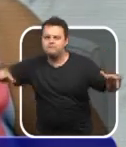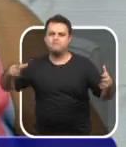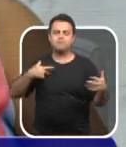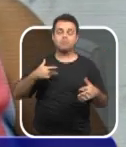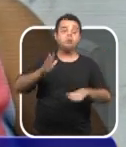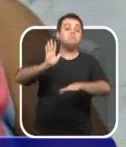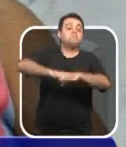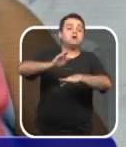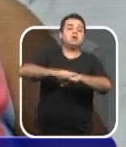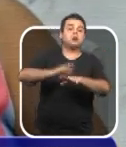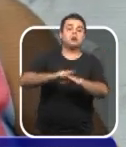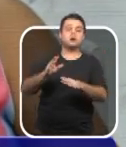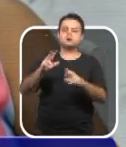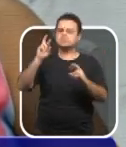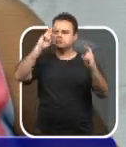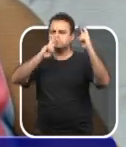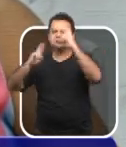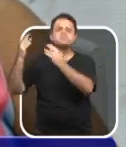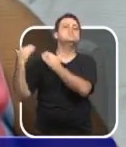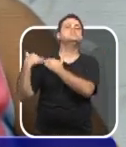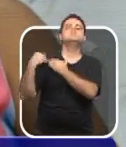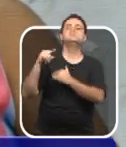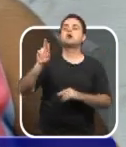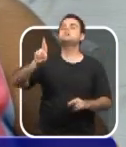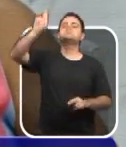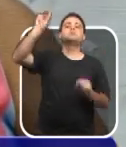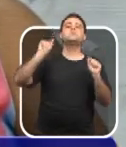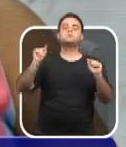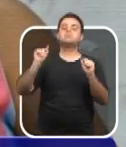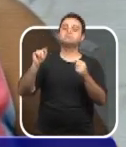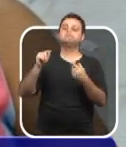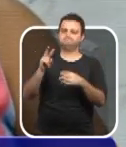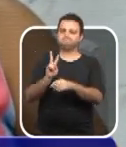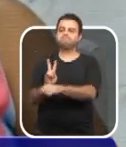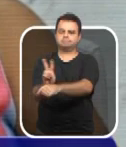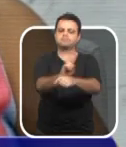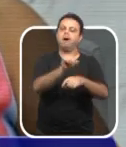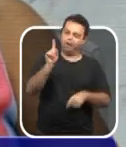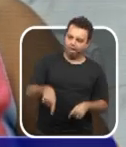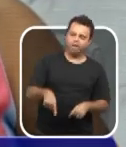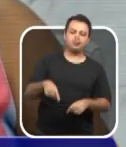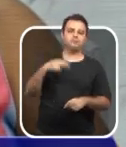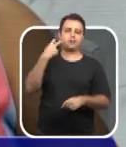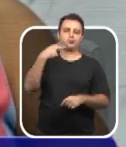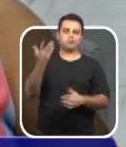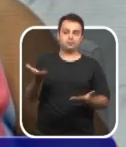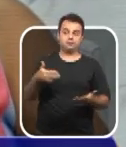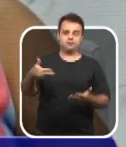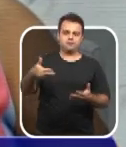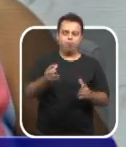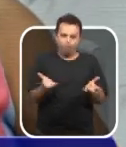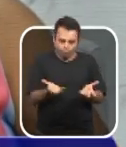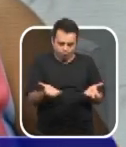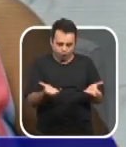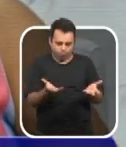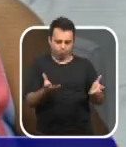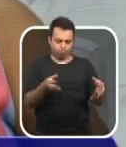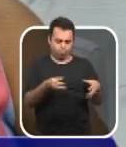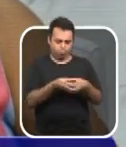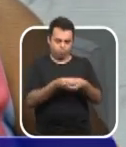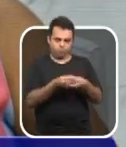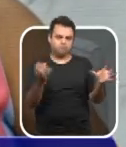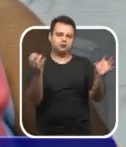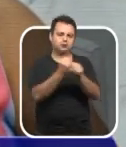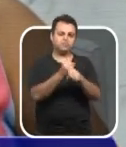fiscalizador é o vereador. Então, hoje nós estamos com 17, 2025 seremos 23. E com